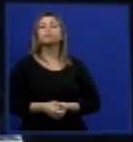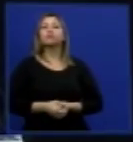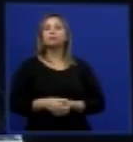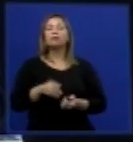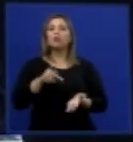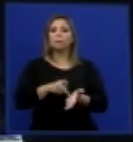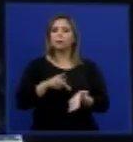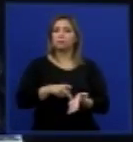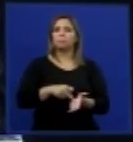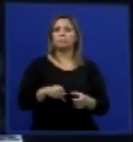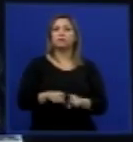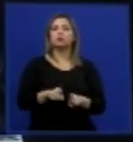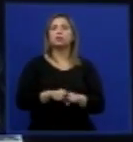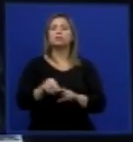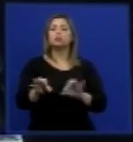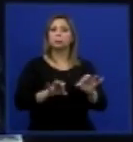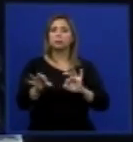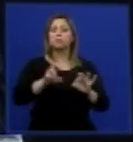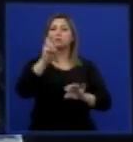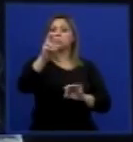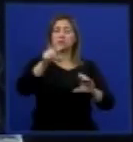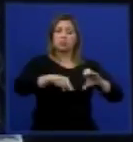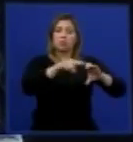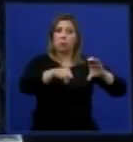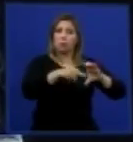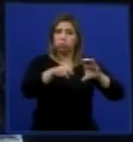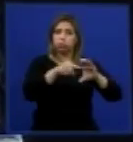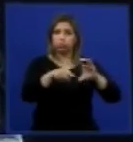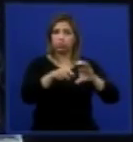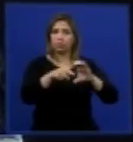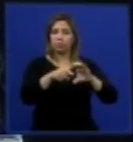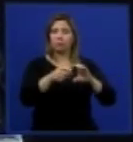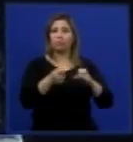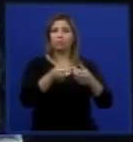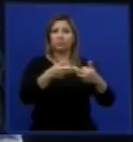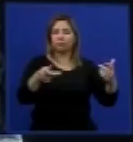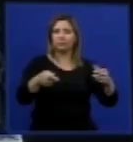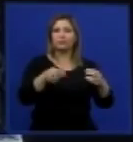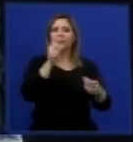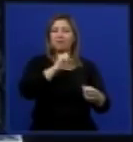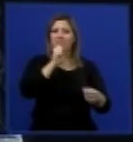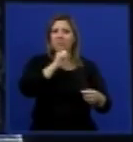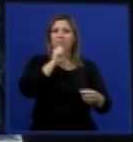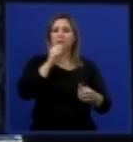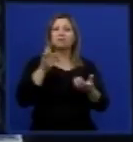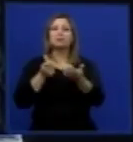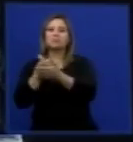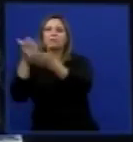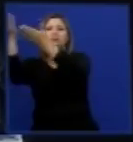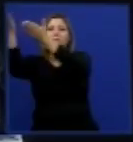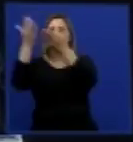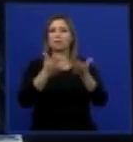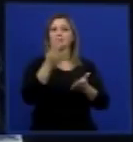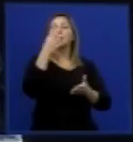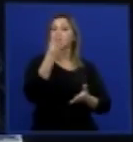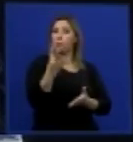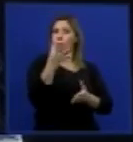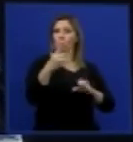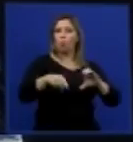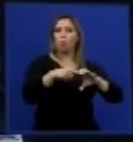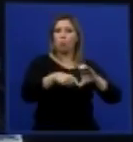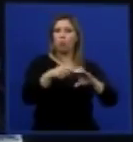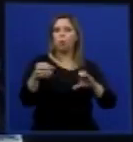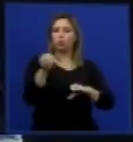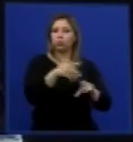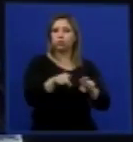como realizamos a destinação de cinco pneus para importar apenas quatro promovemos com isso a gradativa diminuição do número